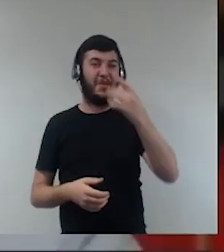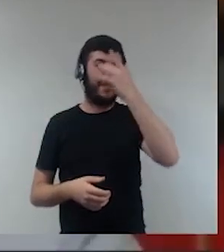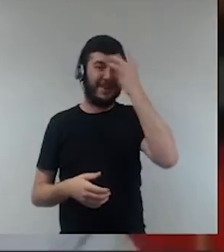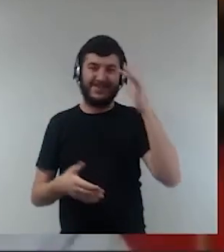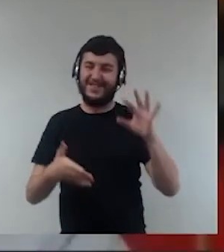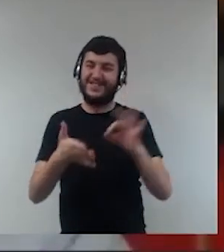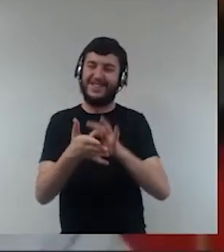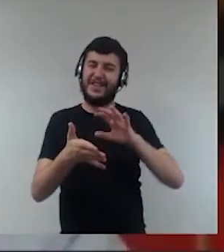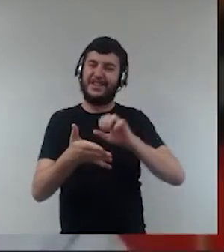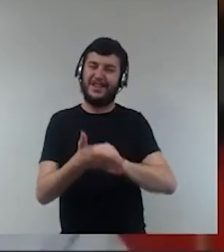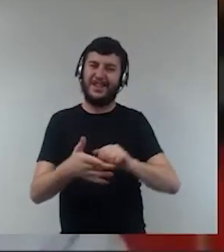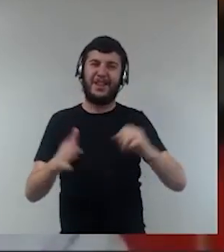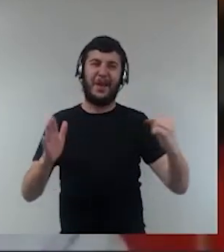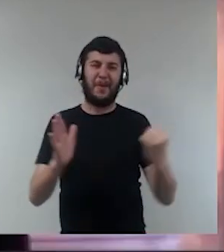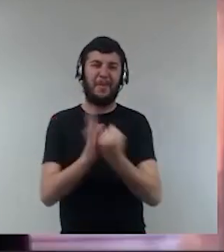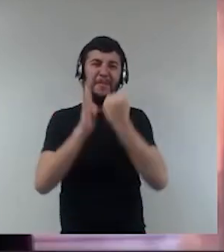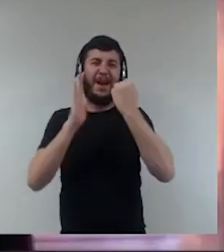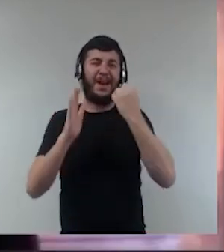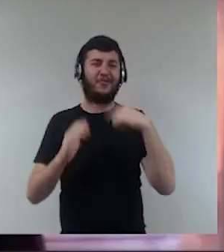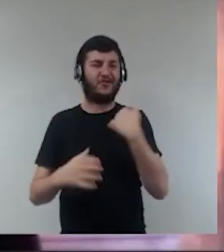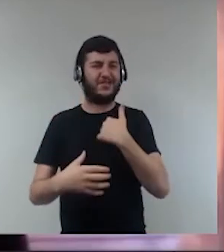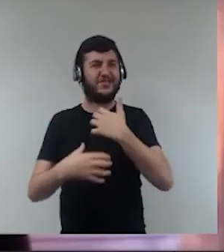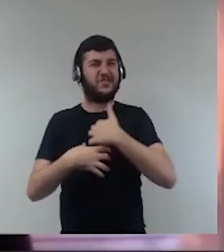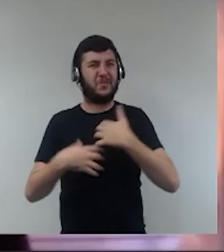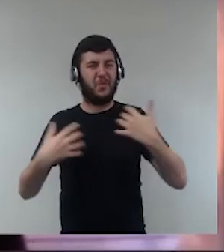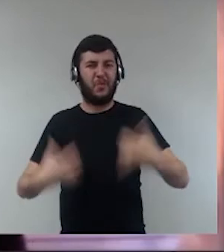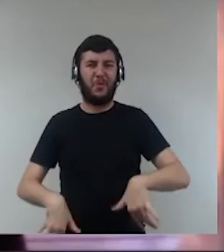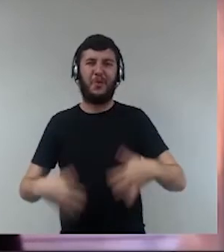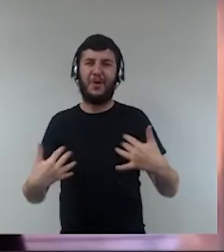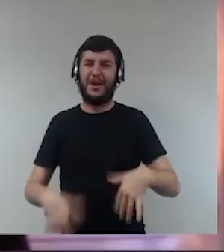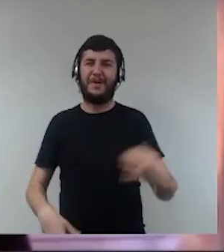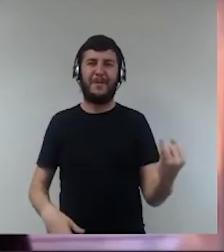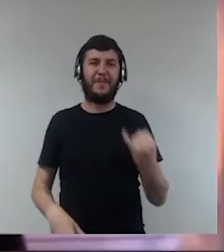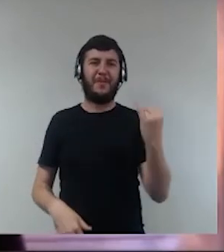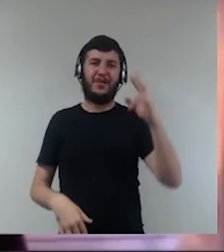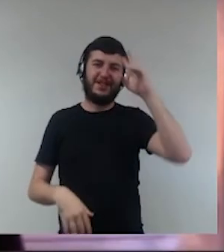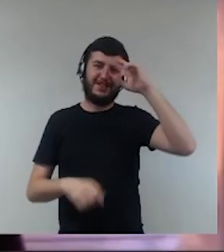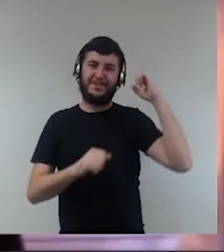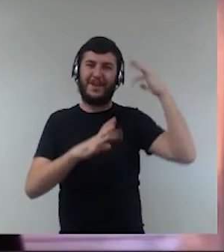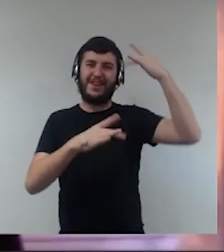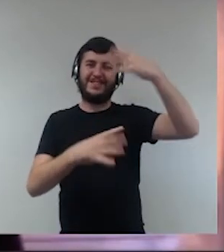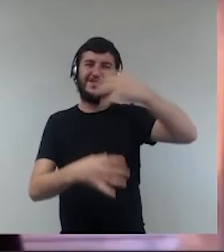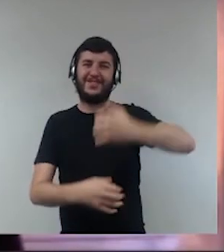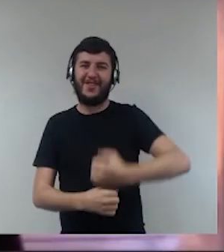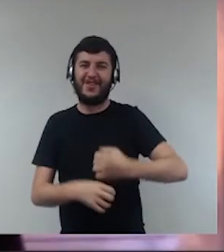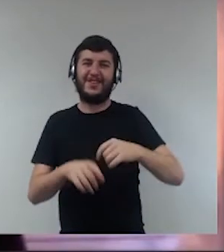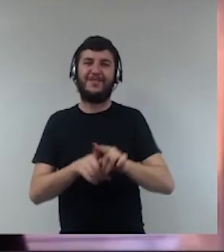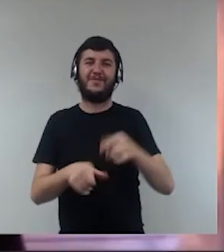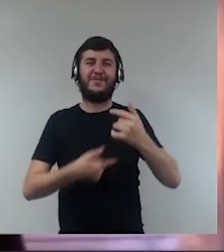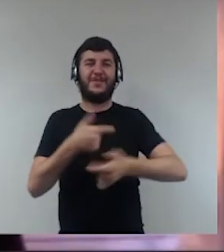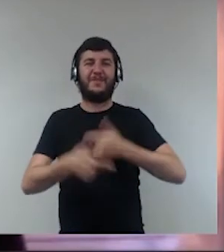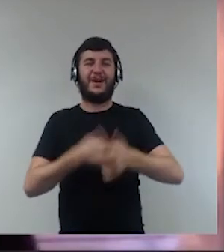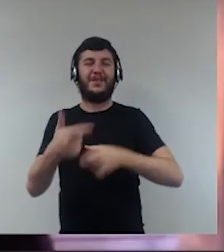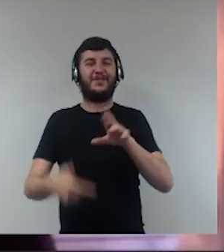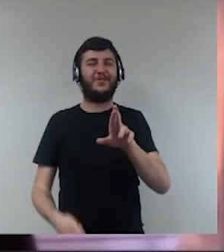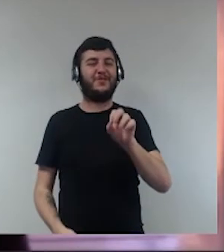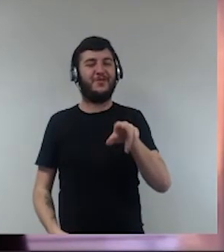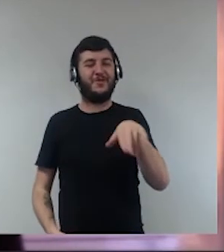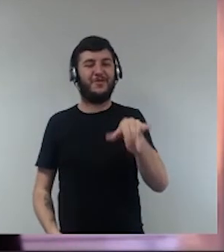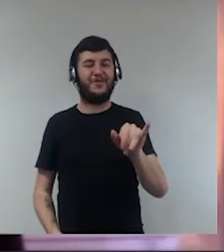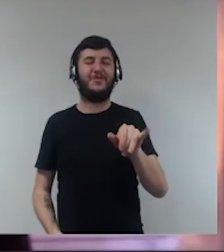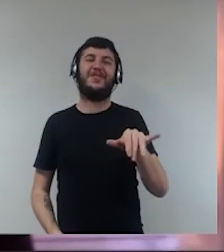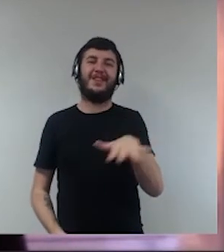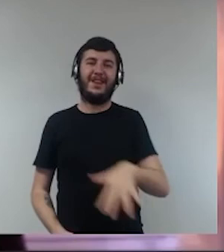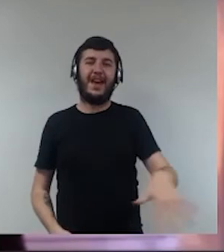espetacular. Eu acho que isso vai ficar para a história. Nós estamos aqui participando da história. trabalho do Rony à frente da Escola Superior de